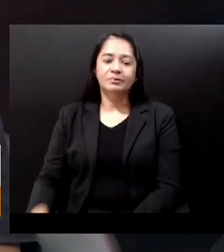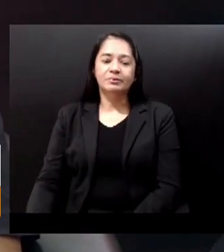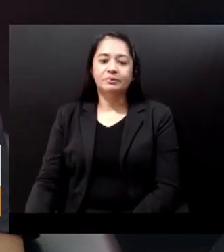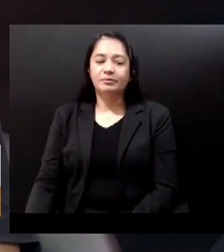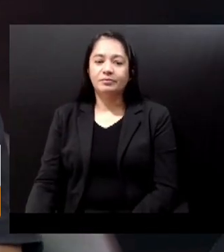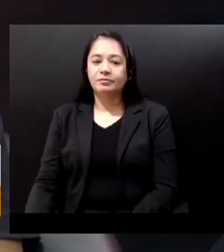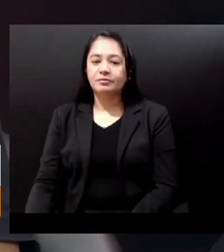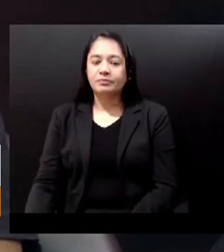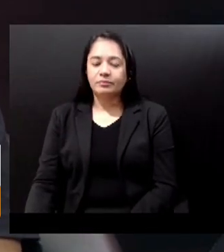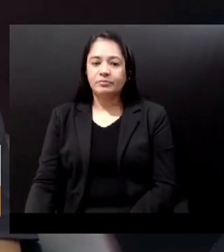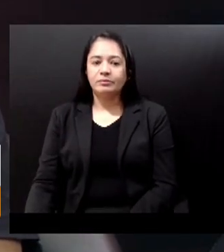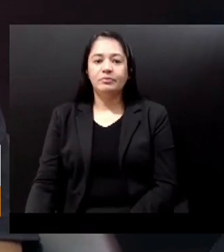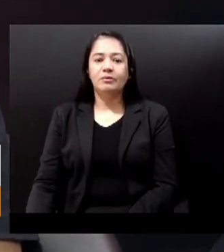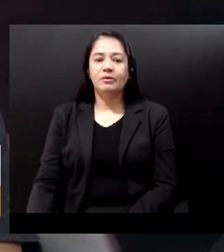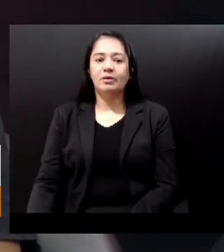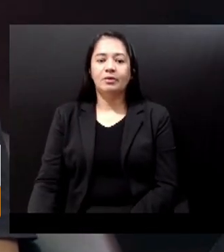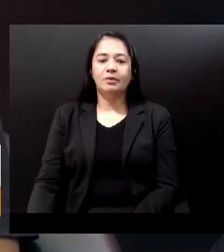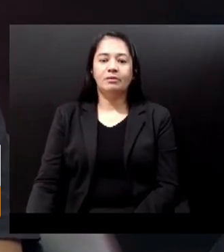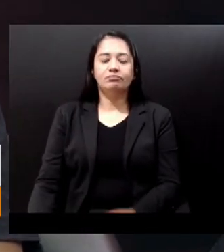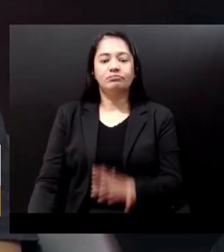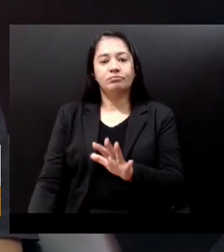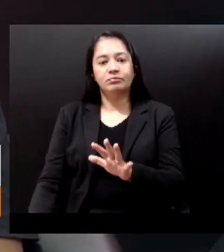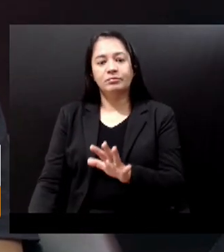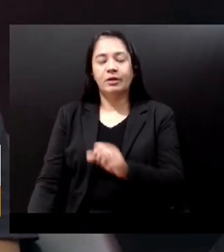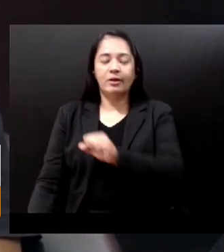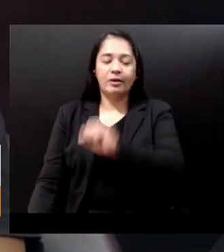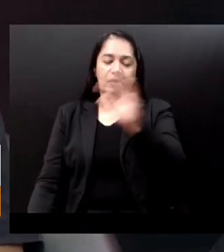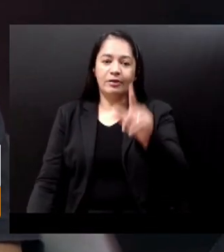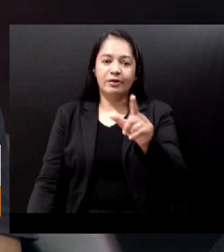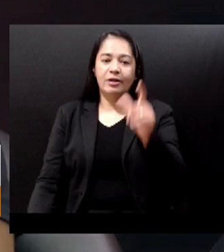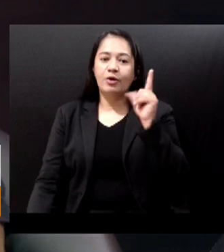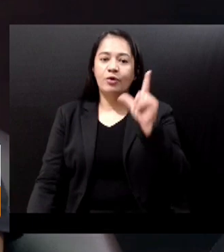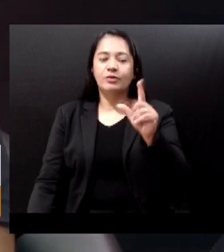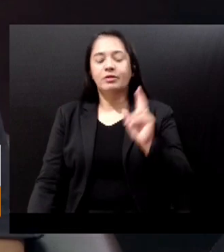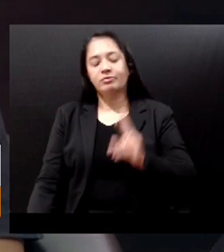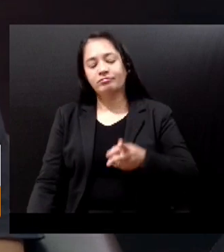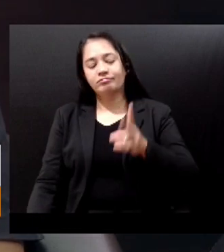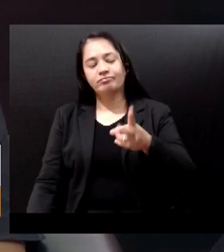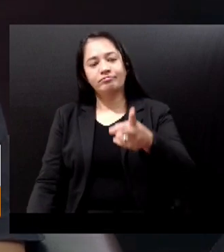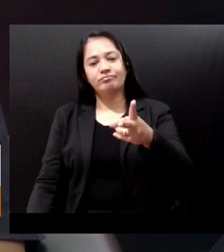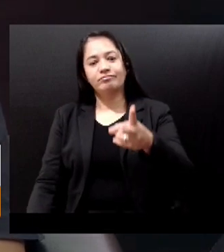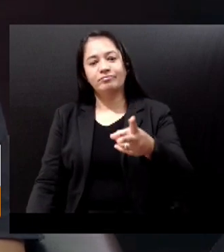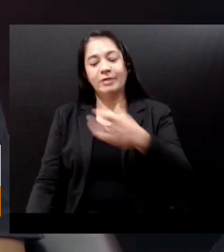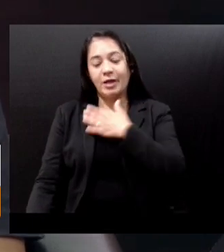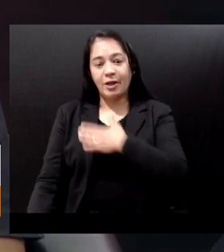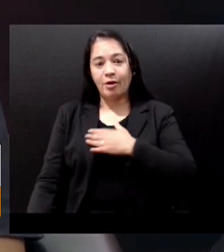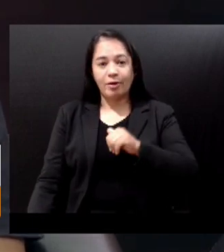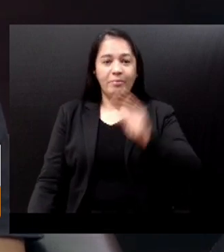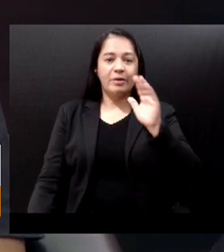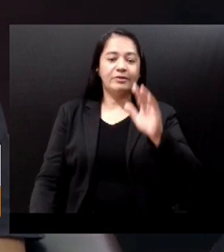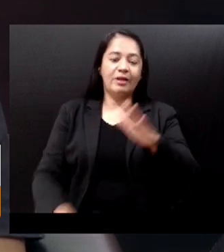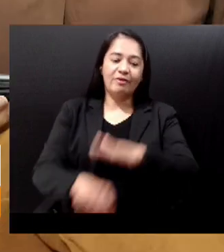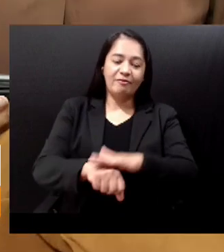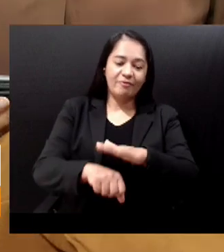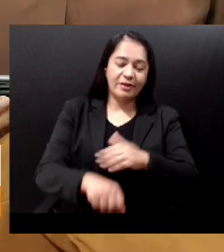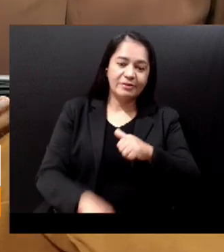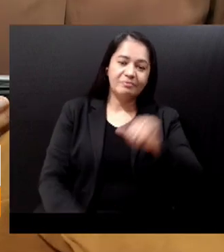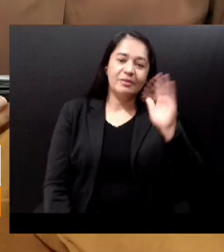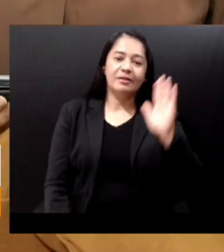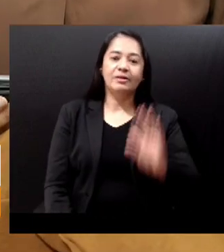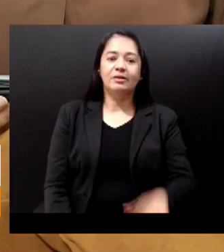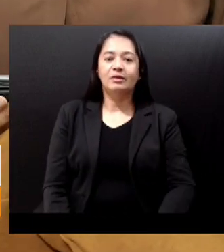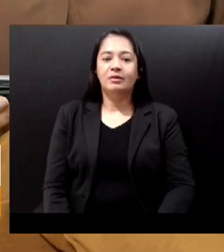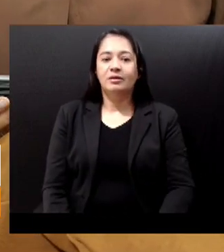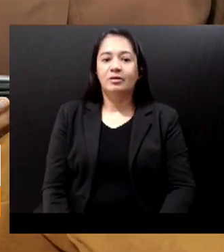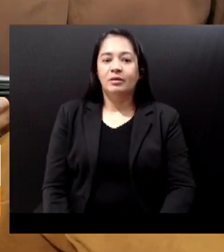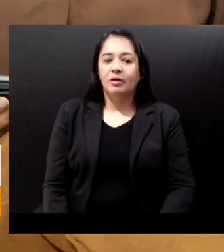atividade que ela vai. E aí, óbvio que ela vai ter essa constância maior. Ela gosta mais, então ela faz mais. Marcelo, você acredita que